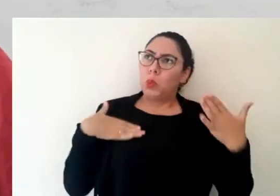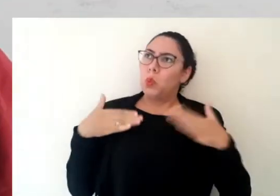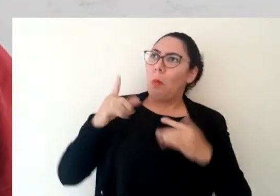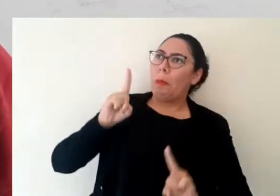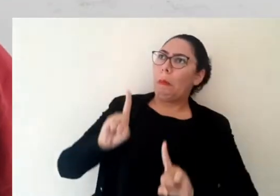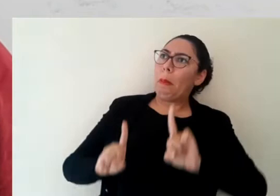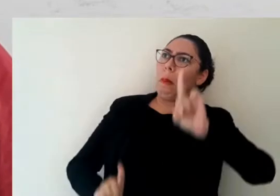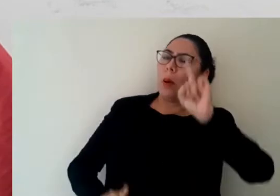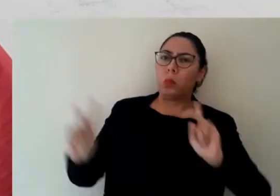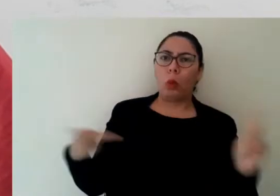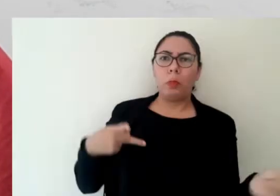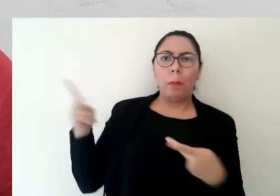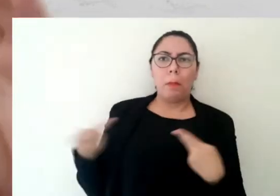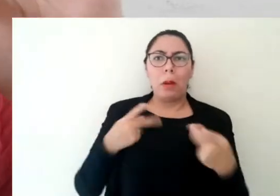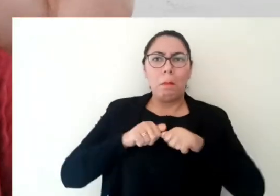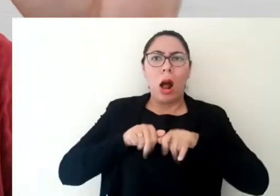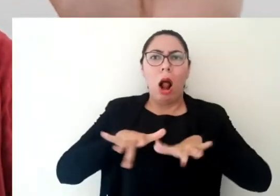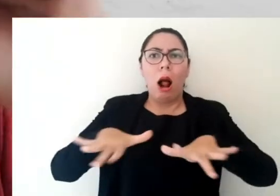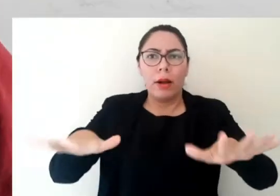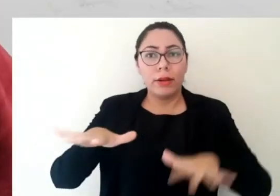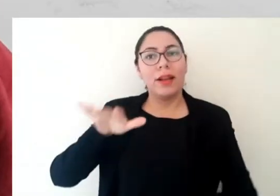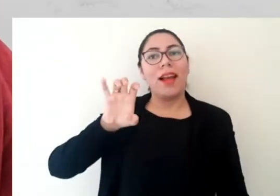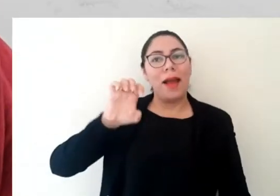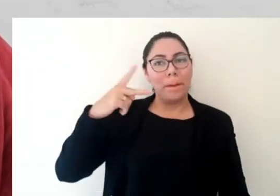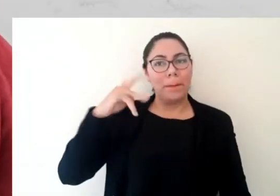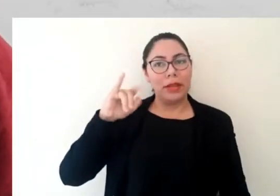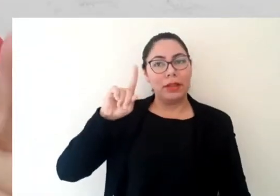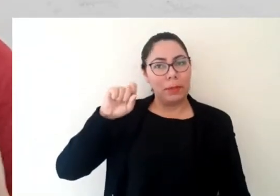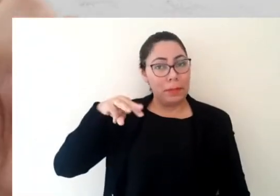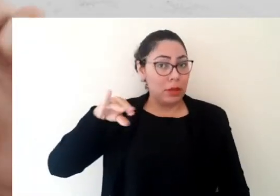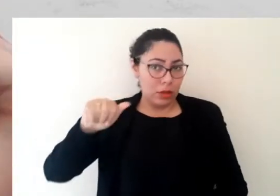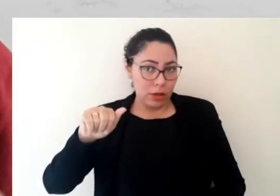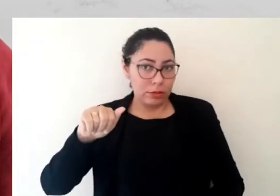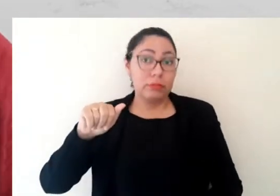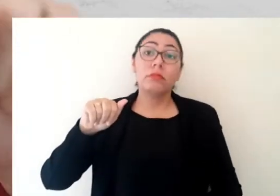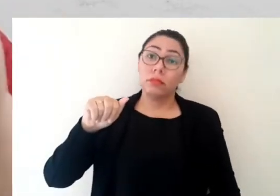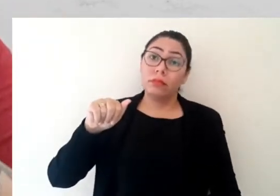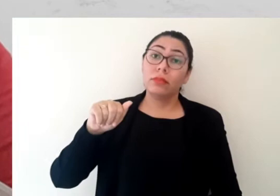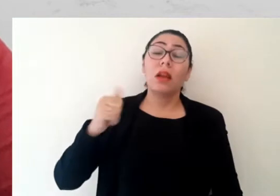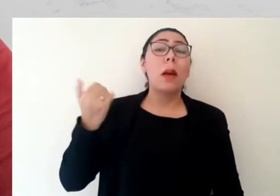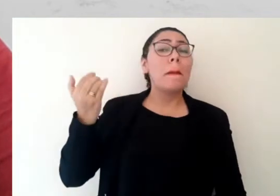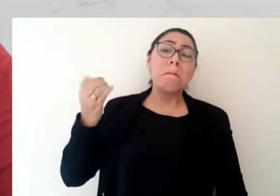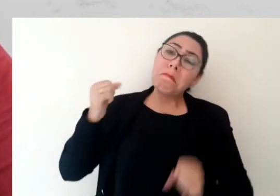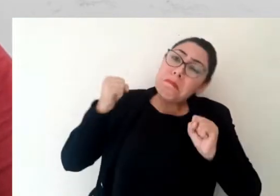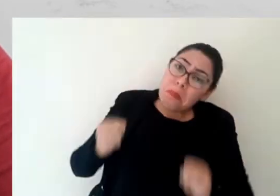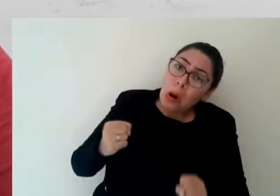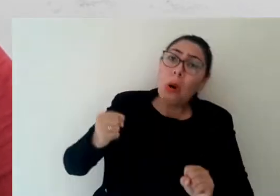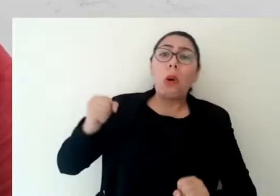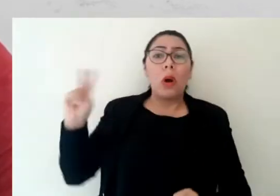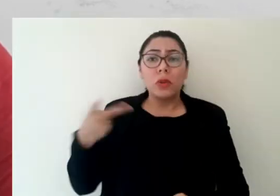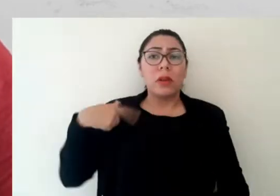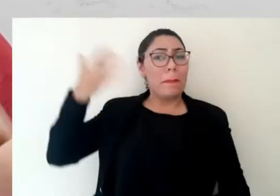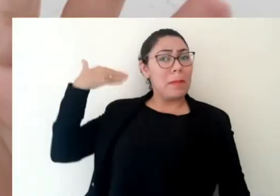se esperava. Então isso a gente pode dizer que é uma epidemia. Não obrigatoriamente a doença tinha que ser endêmica naquela